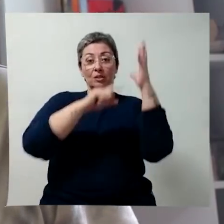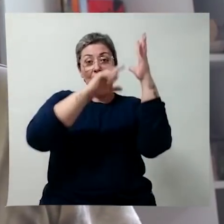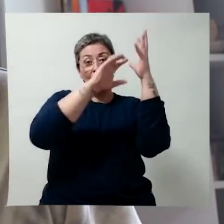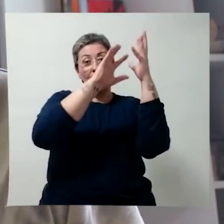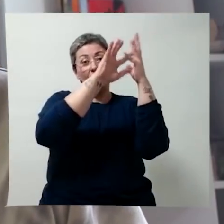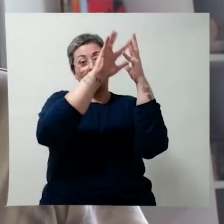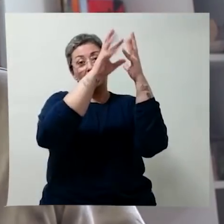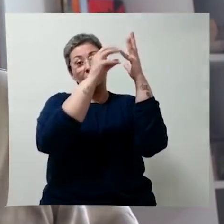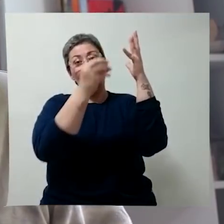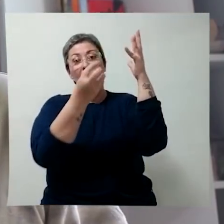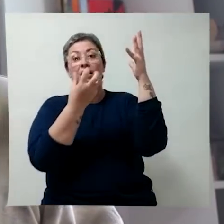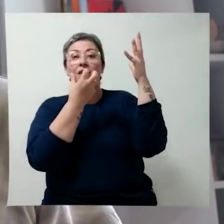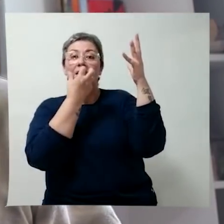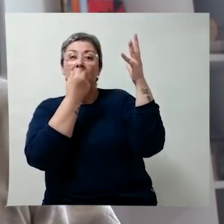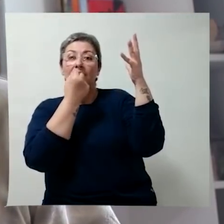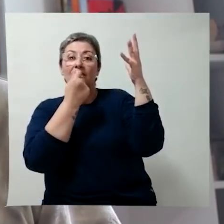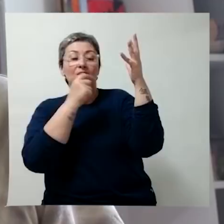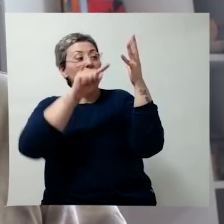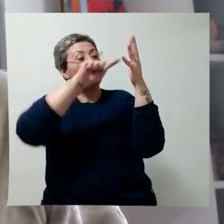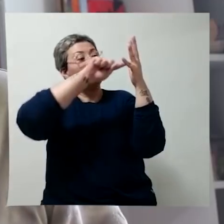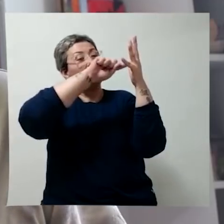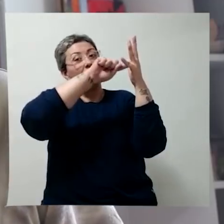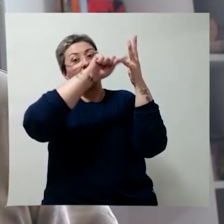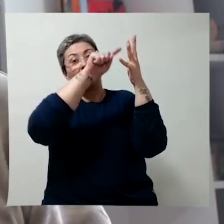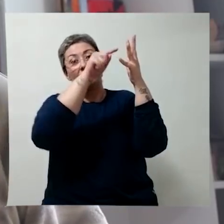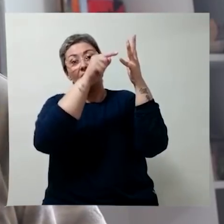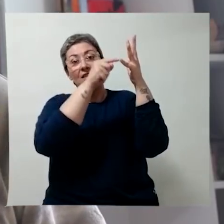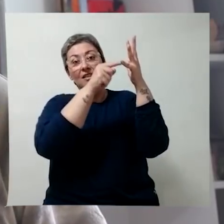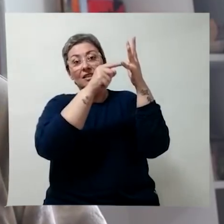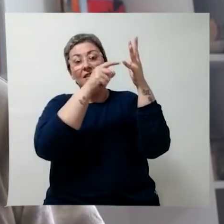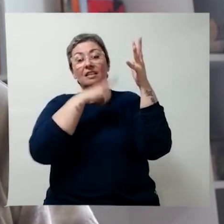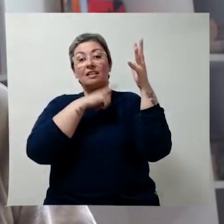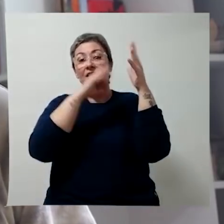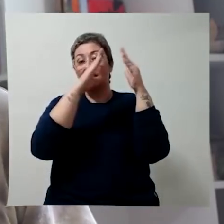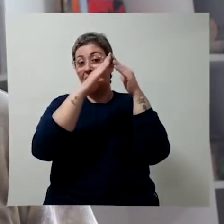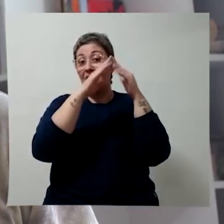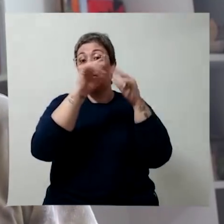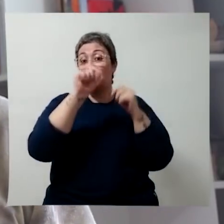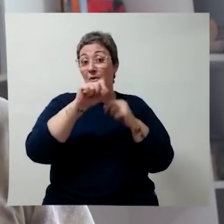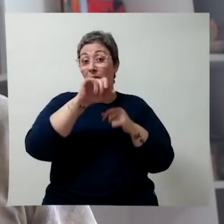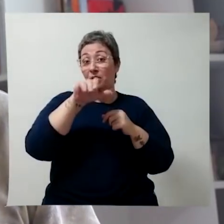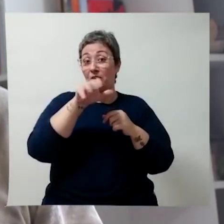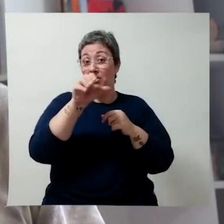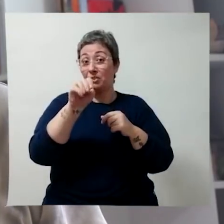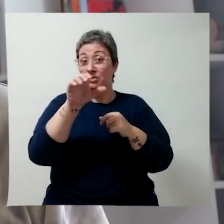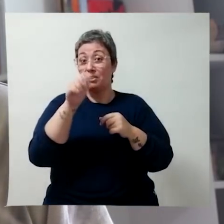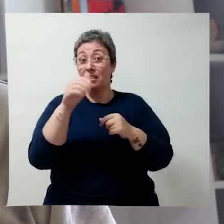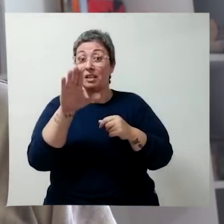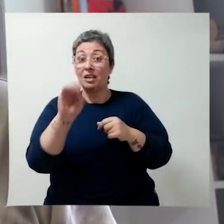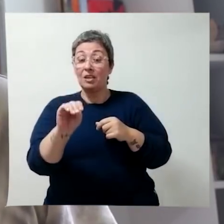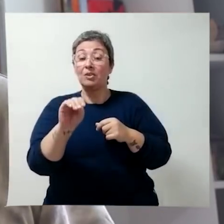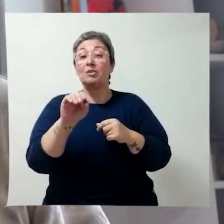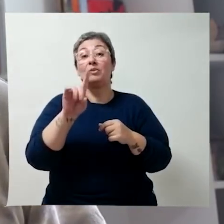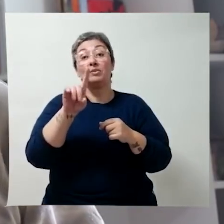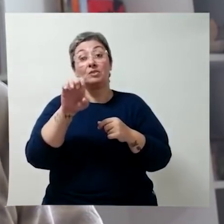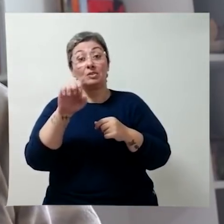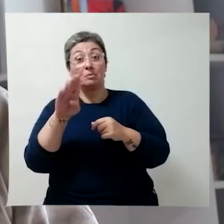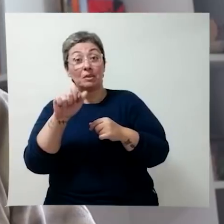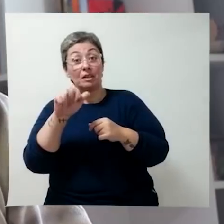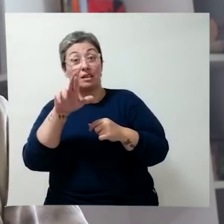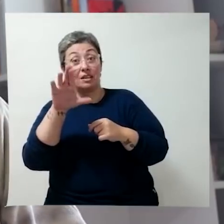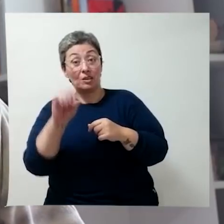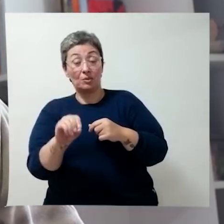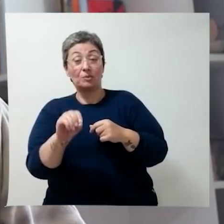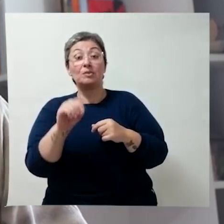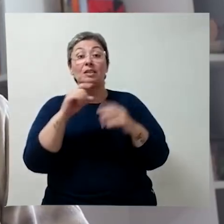da laranjeira tem um ninho de barro, pode ser do João,